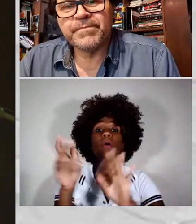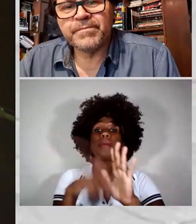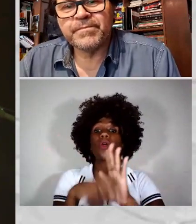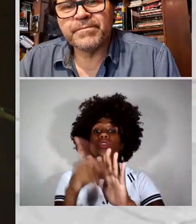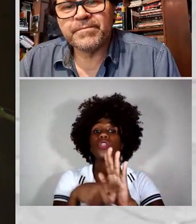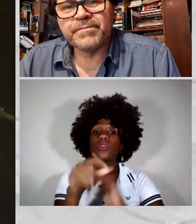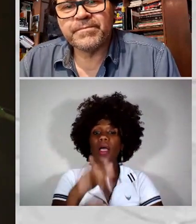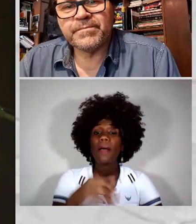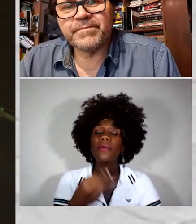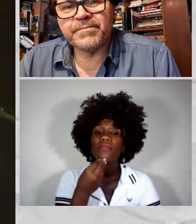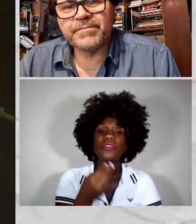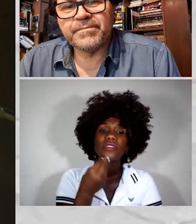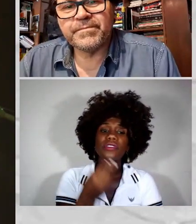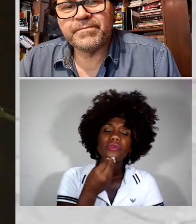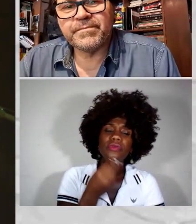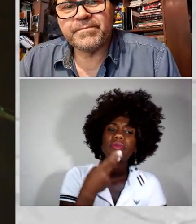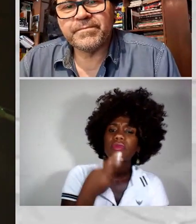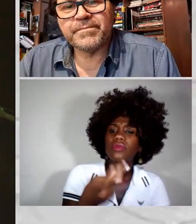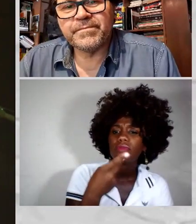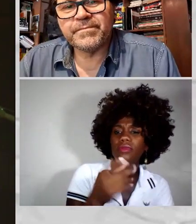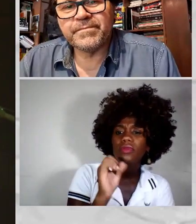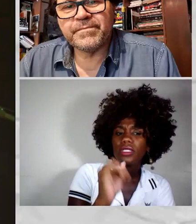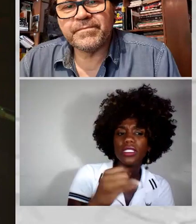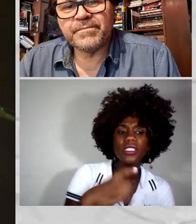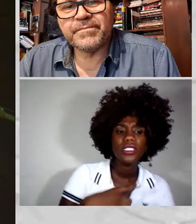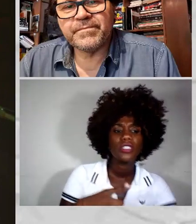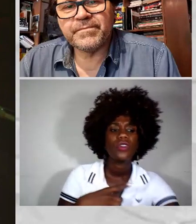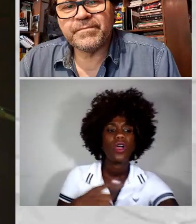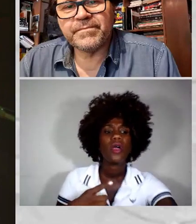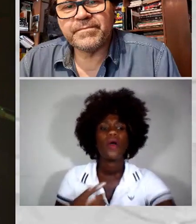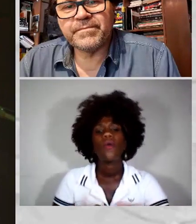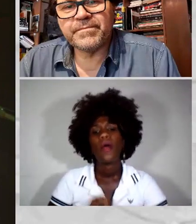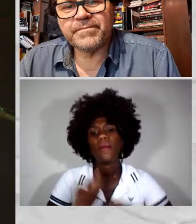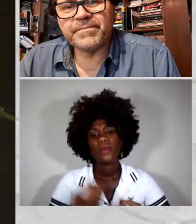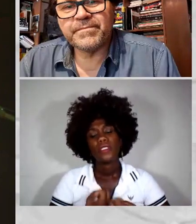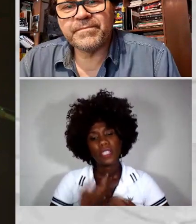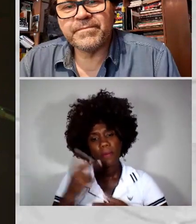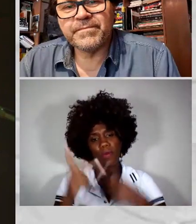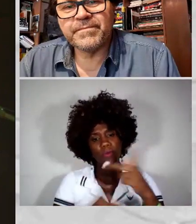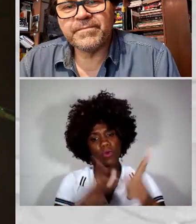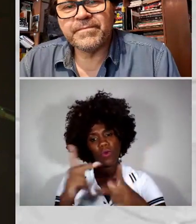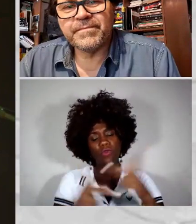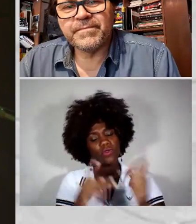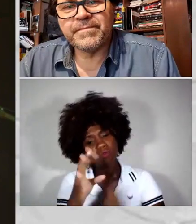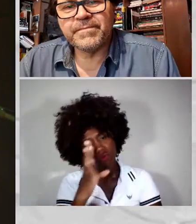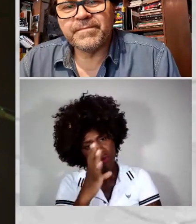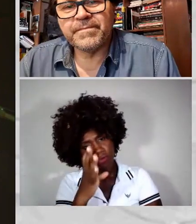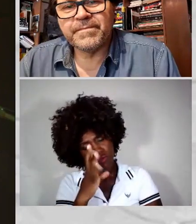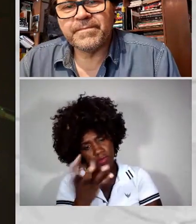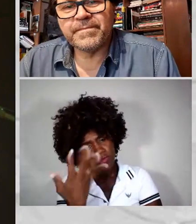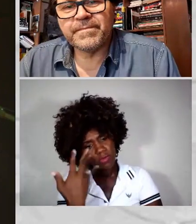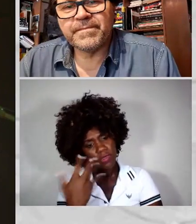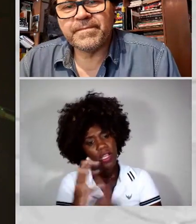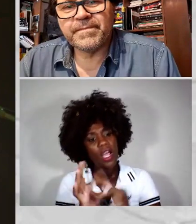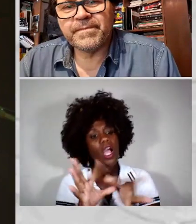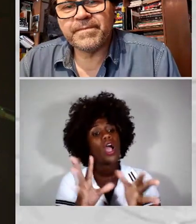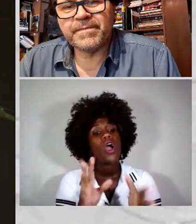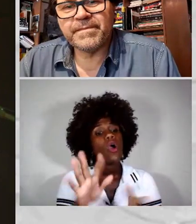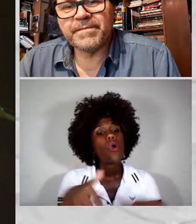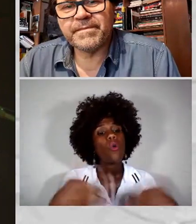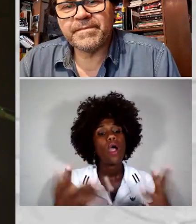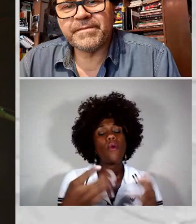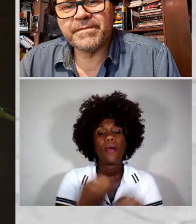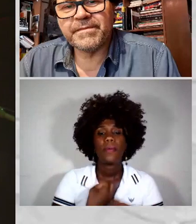Aproveite também e diga, se você tivesse dizer uma poesia para esse povo todo que está nos assistindo, que poesia, que poeta,